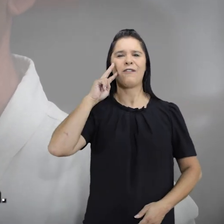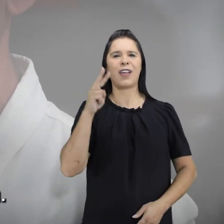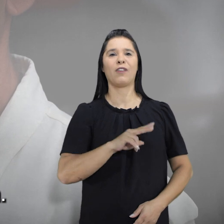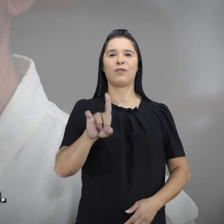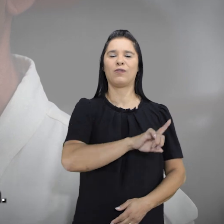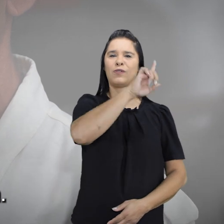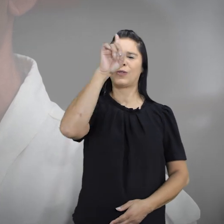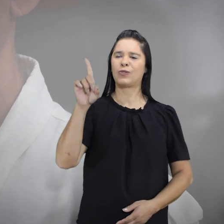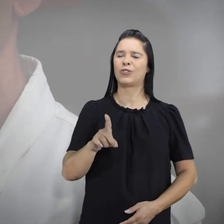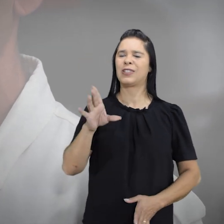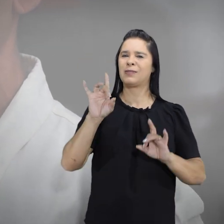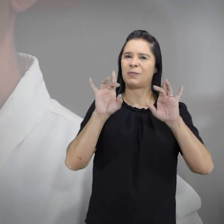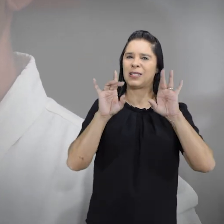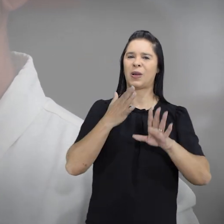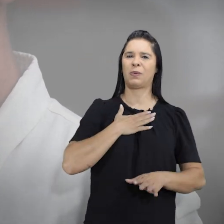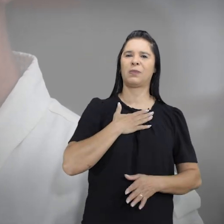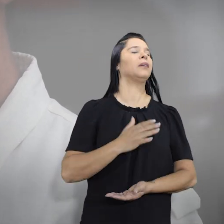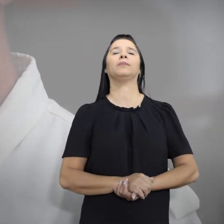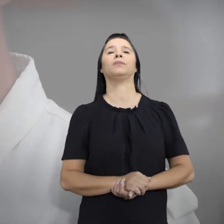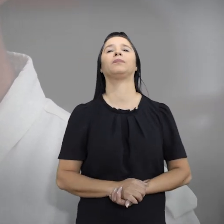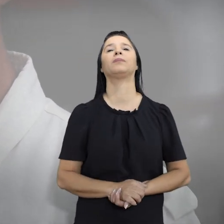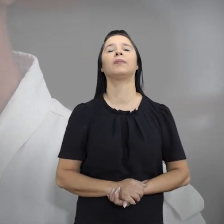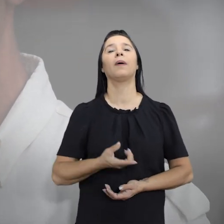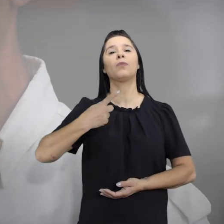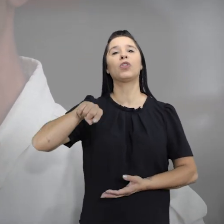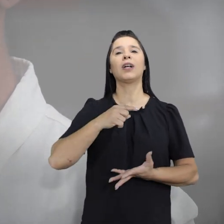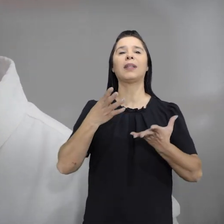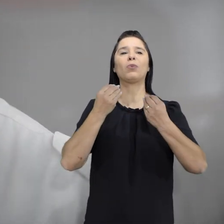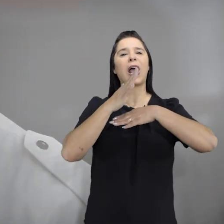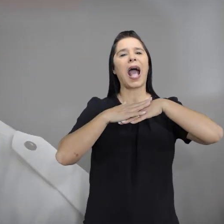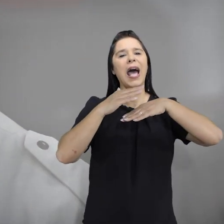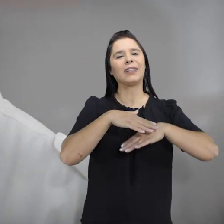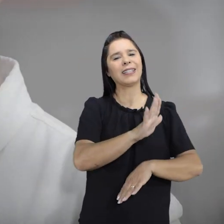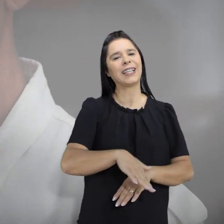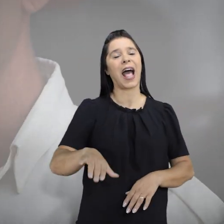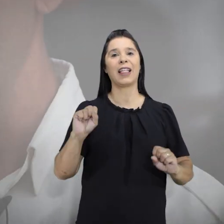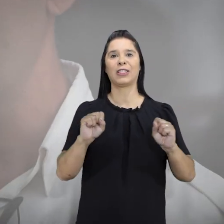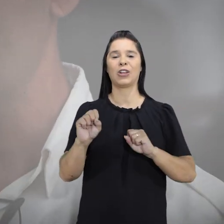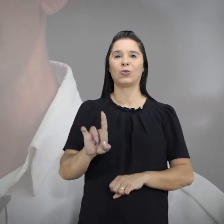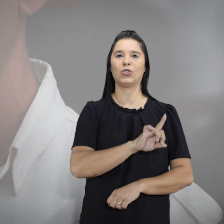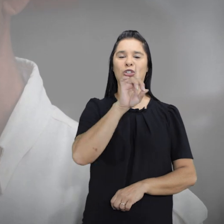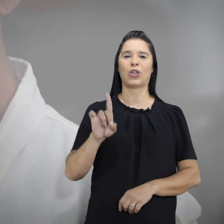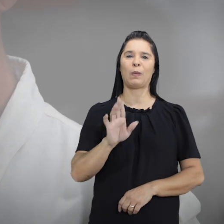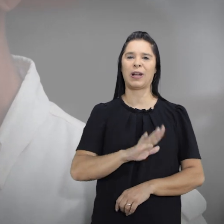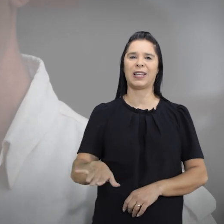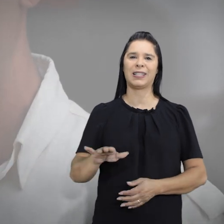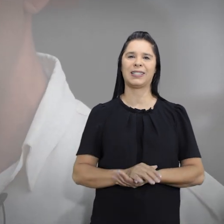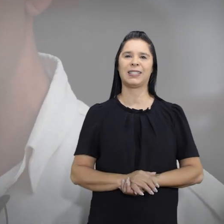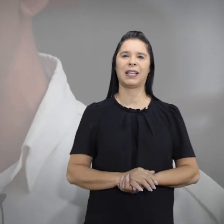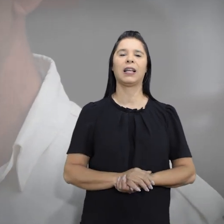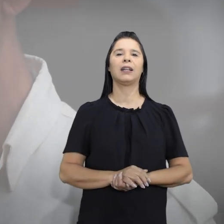muito, muito marcante para mim. E também, assim, a gente recebe muito carinho das crianças, né? E teve um dia uma criança, ela